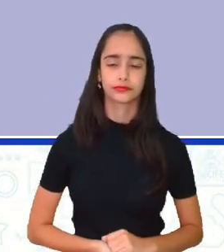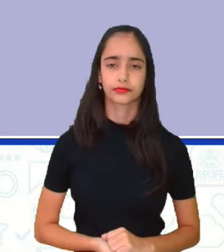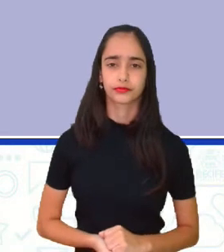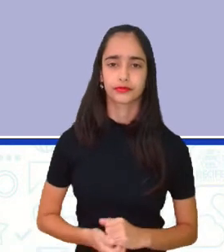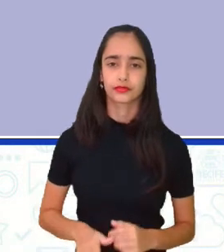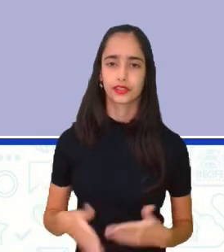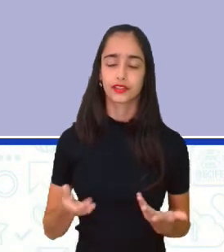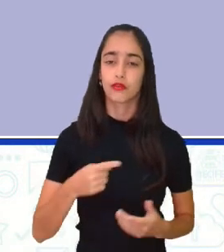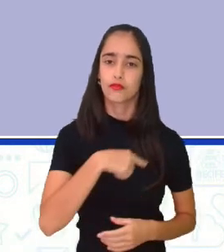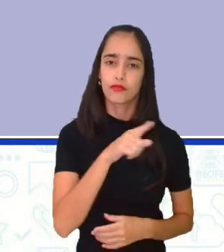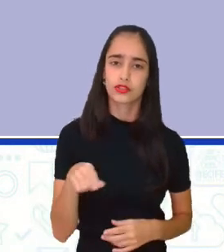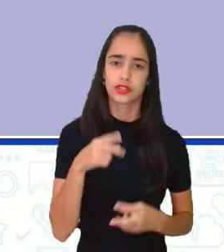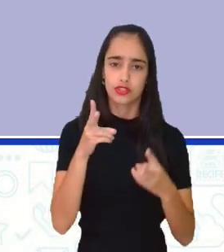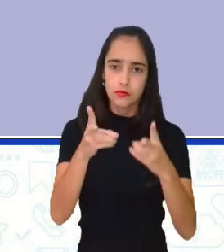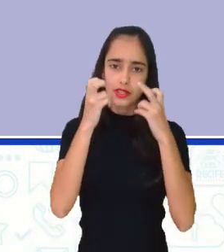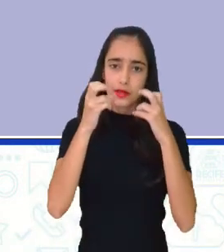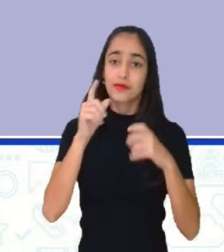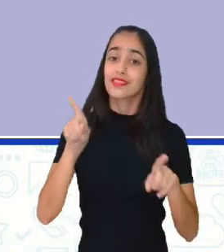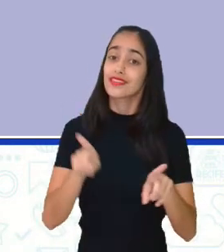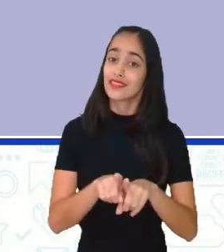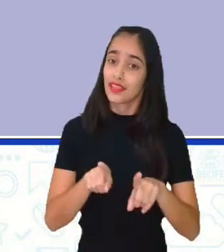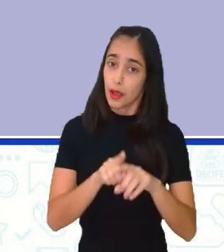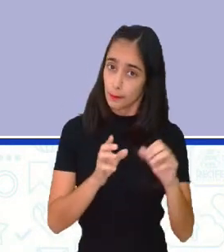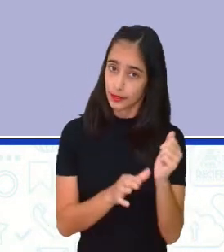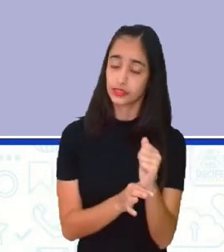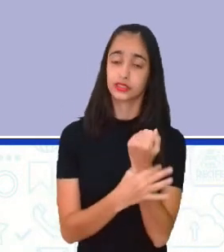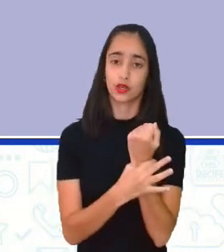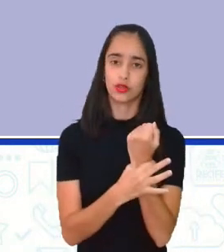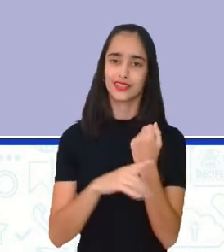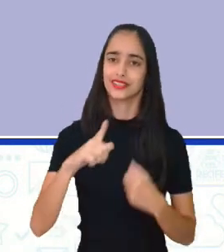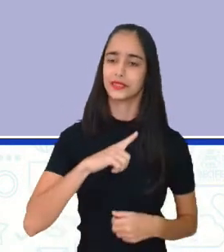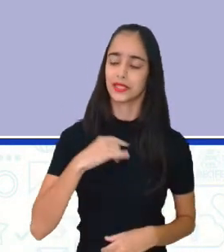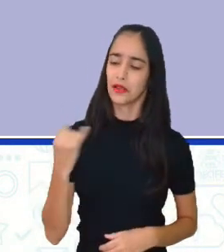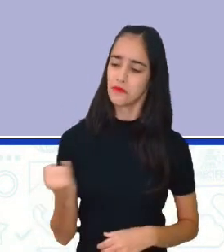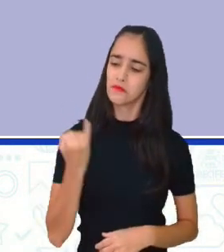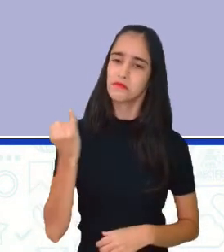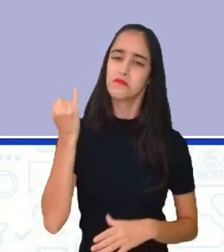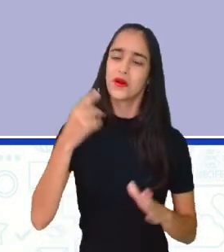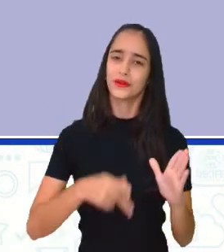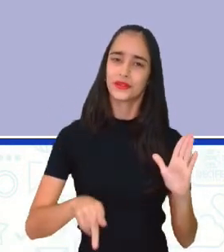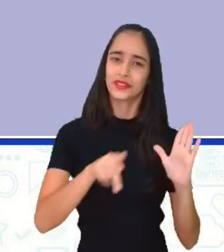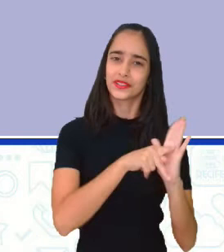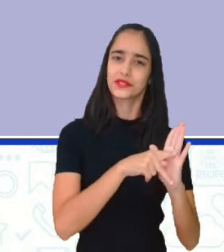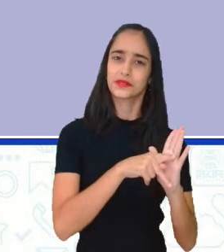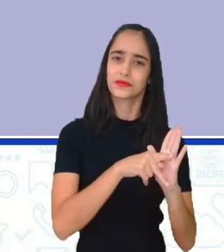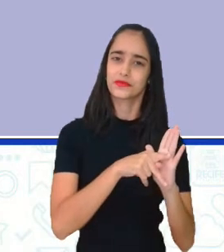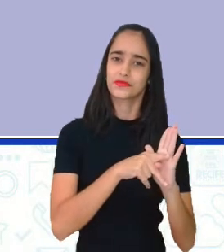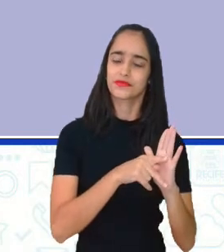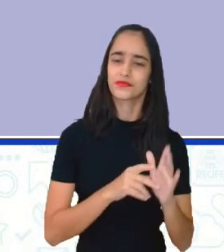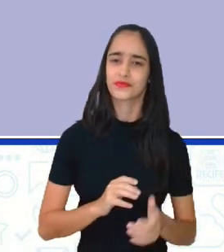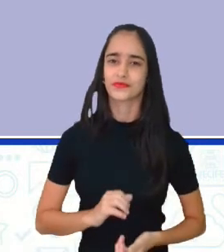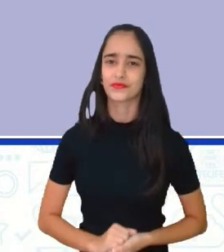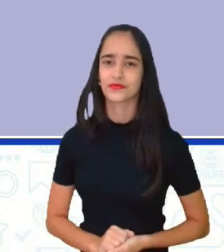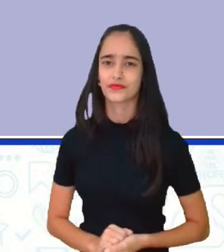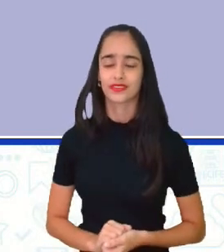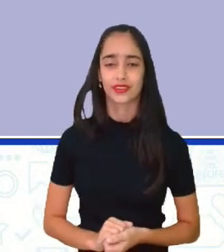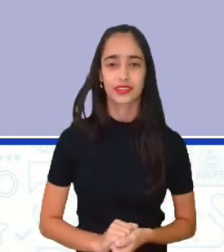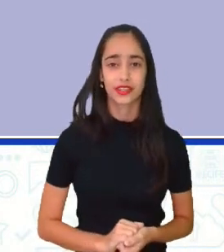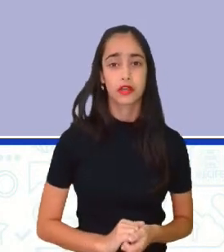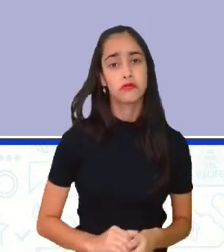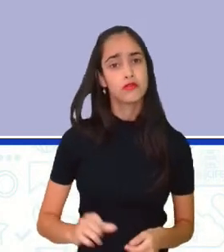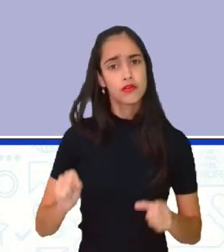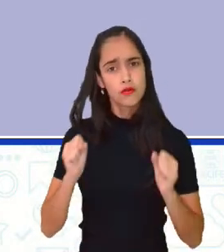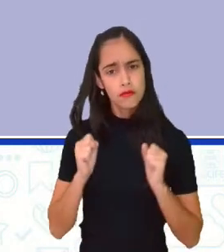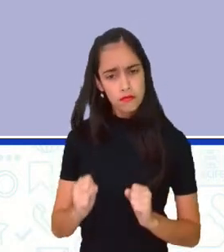ele é também de segurança. Ele tem a importância dele, olha. Ele é um dispositivo de segurança e